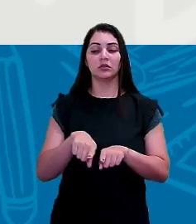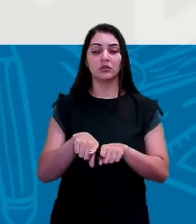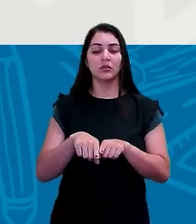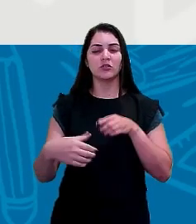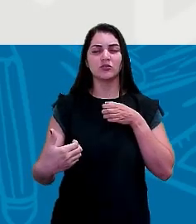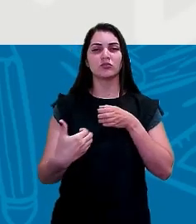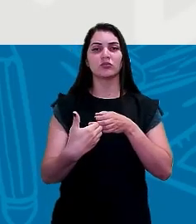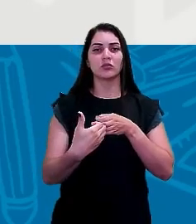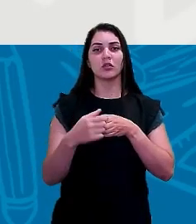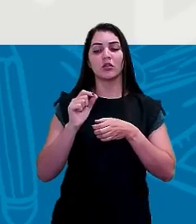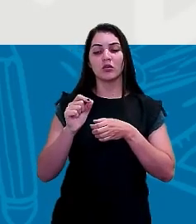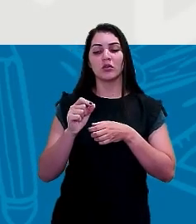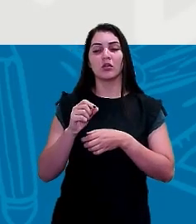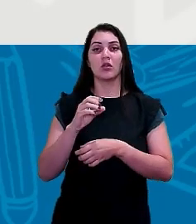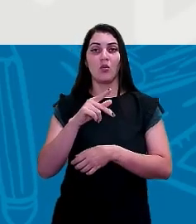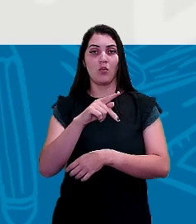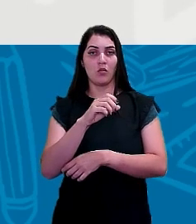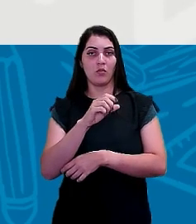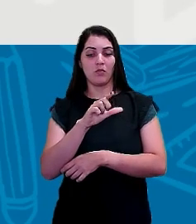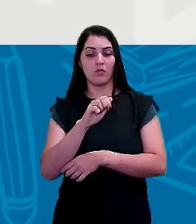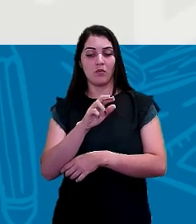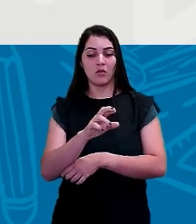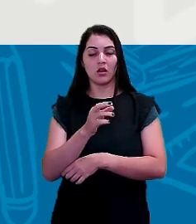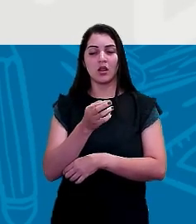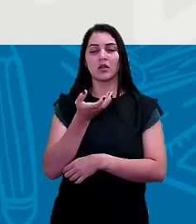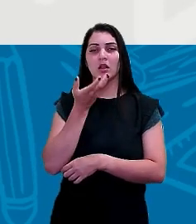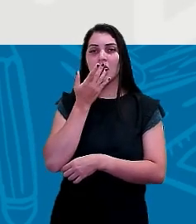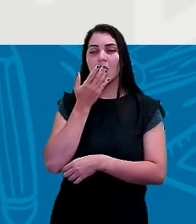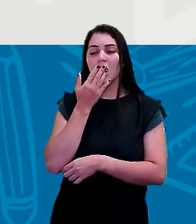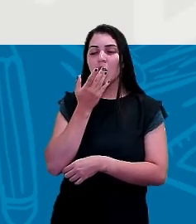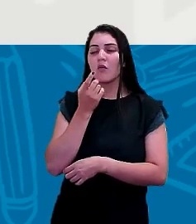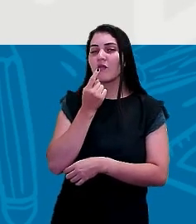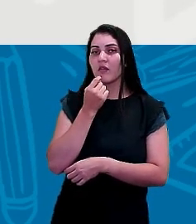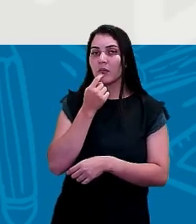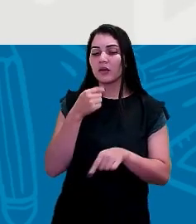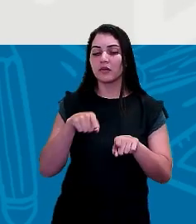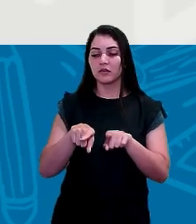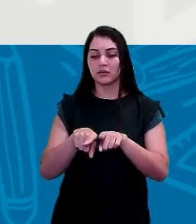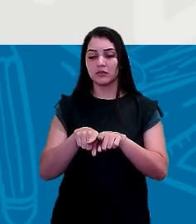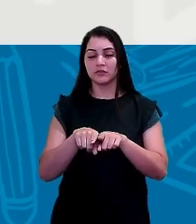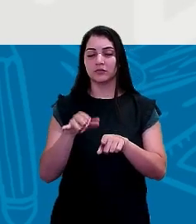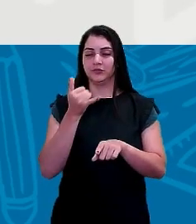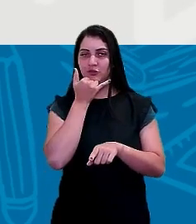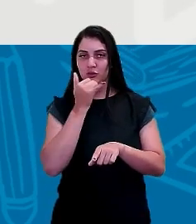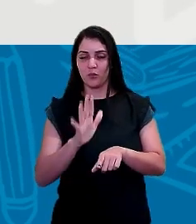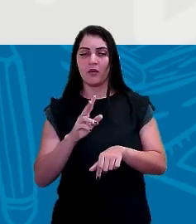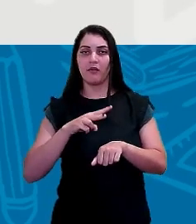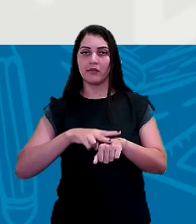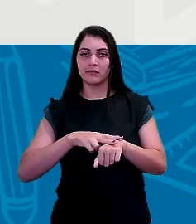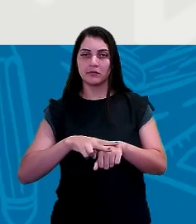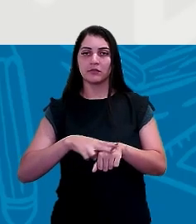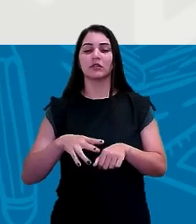atingido até o Círculo Polar Ártico, que é esse clima ali que está em vermelho, em verde, o